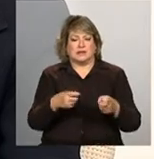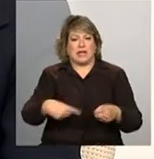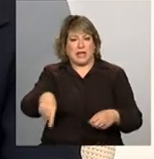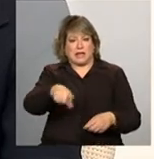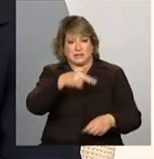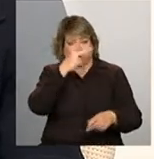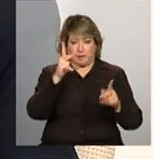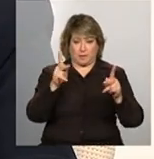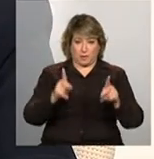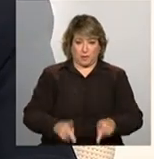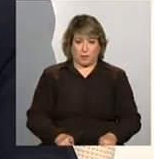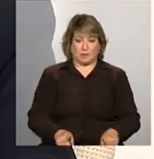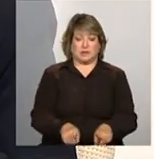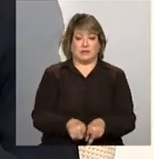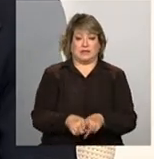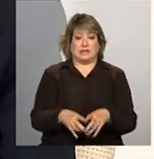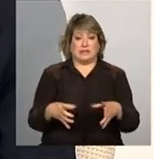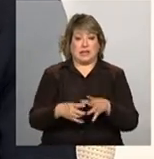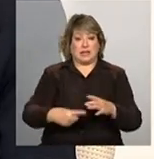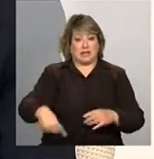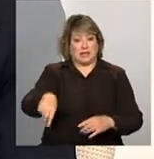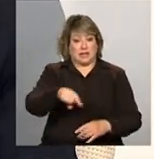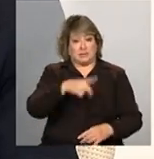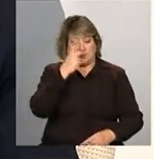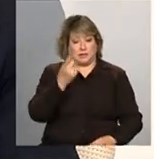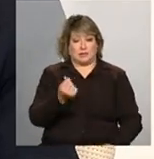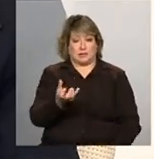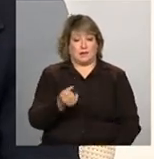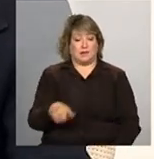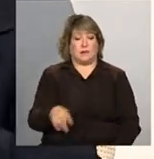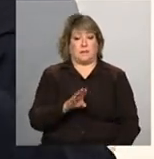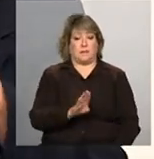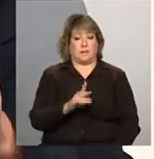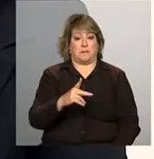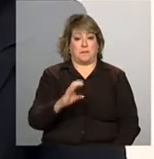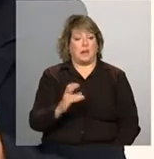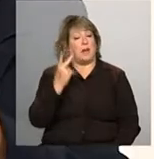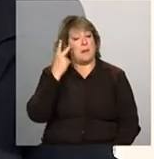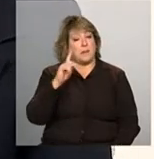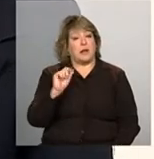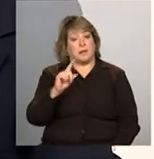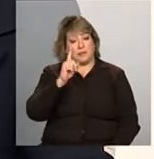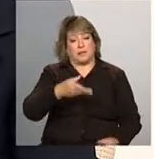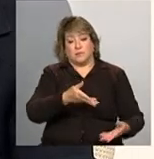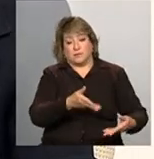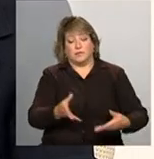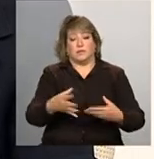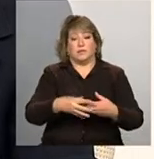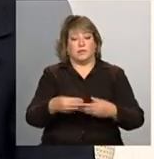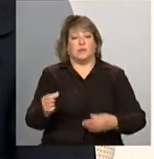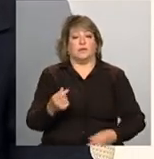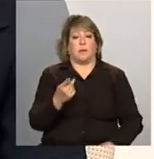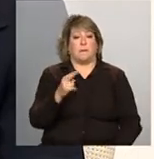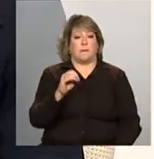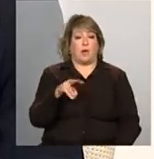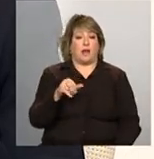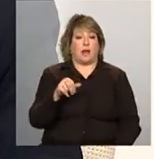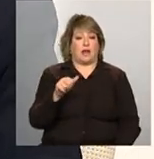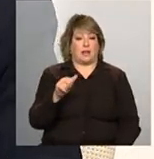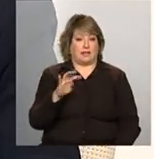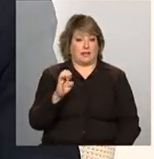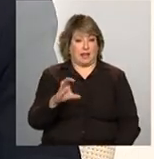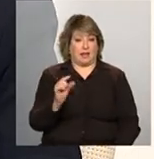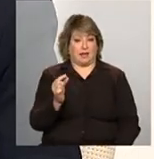né, dentre eles os beneficiários do BPC, para encaminhá-los aos cursos do Pronatec. E